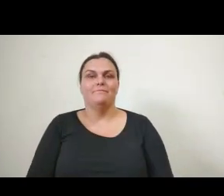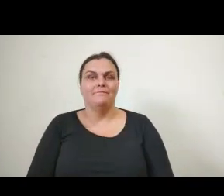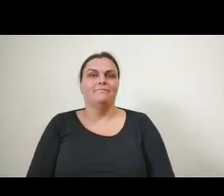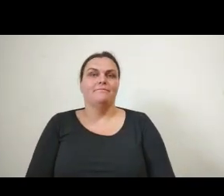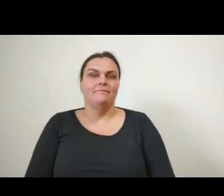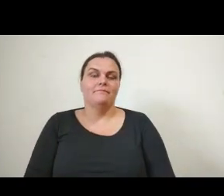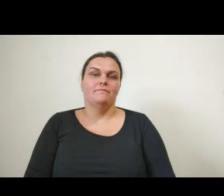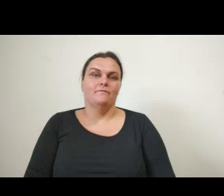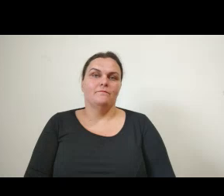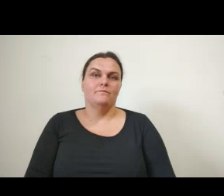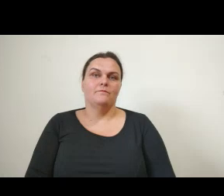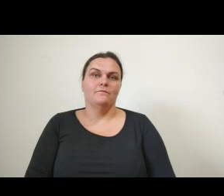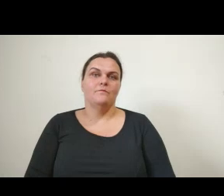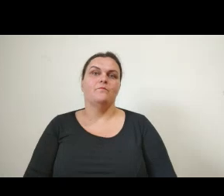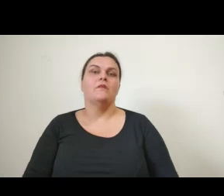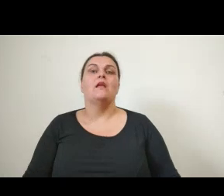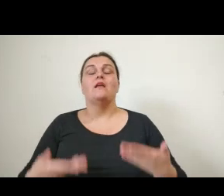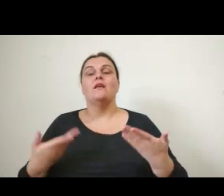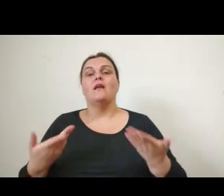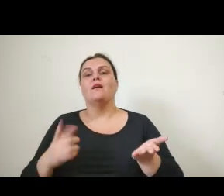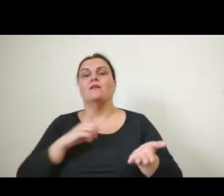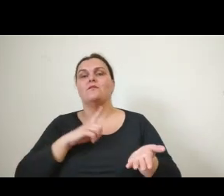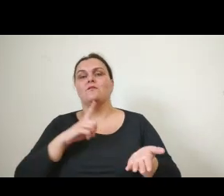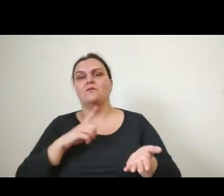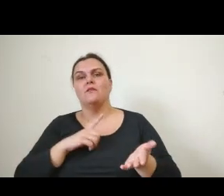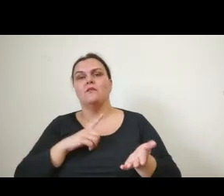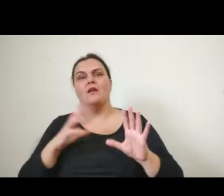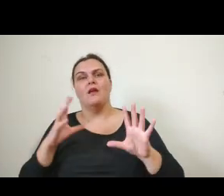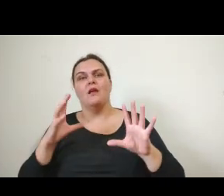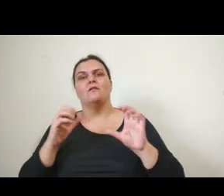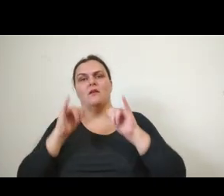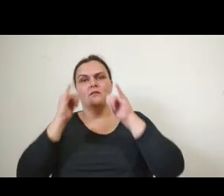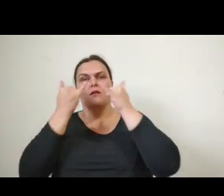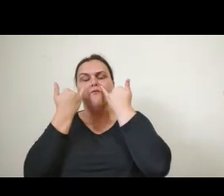Aqui já dados bem mais recentes, para o ano de 2023.